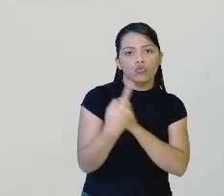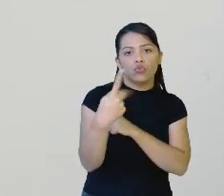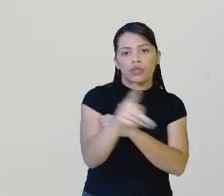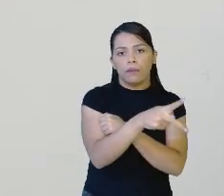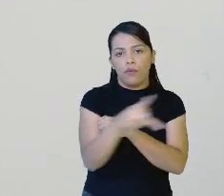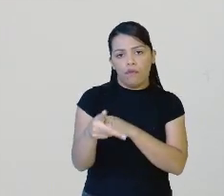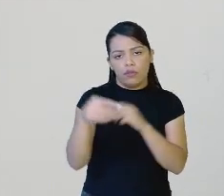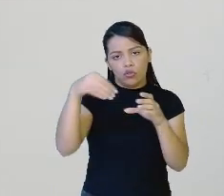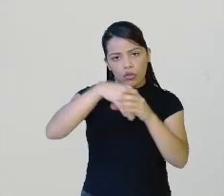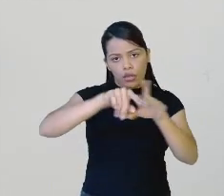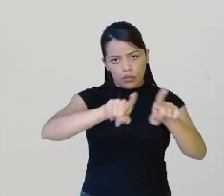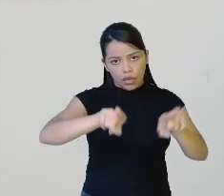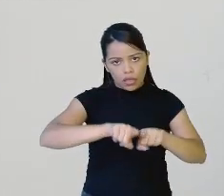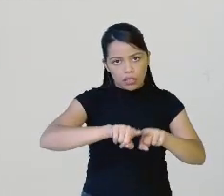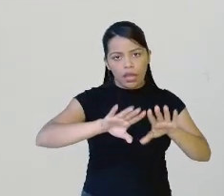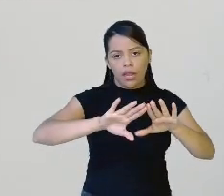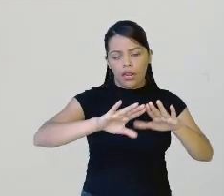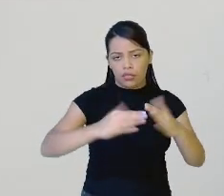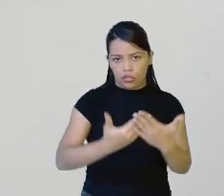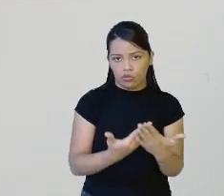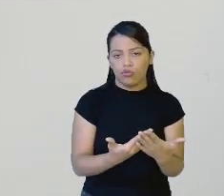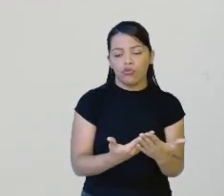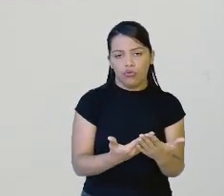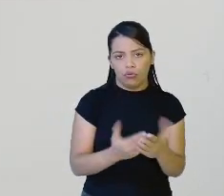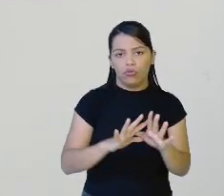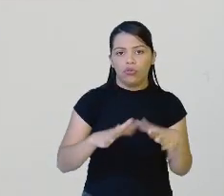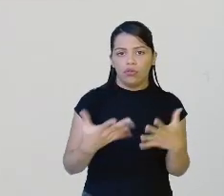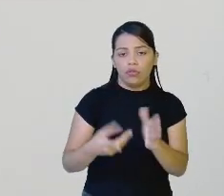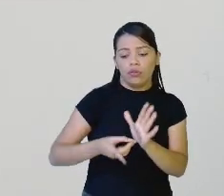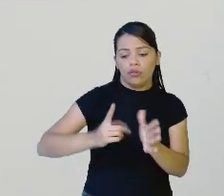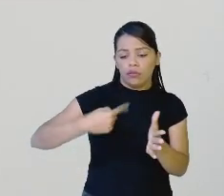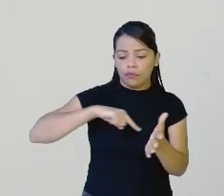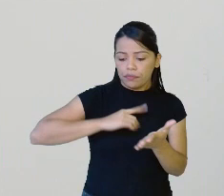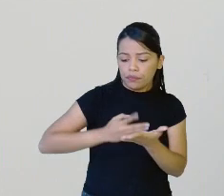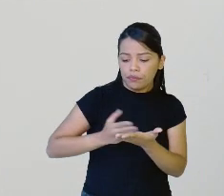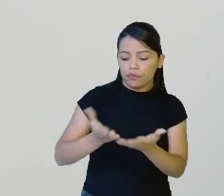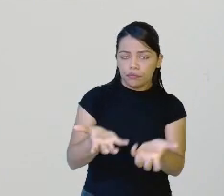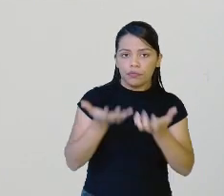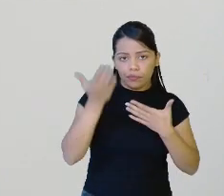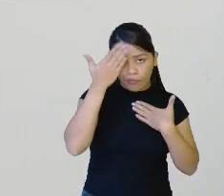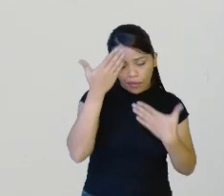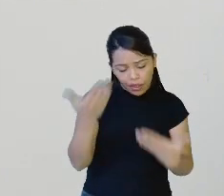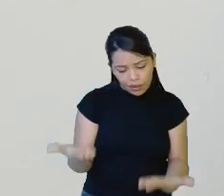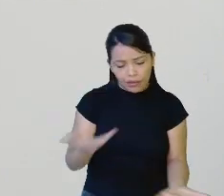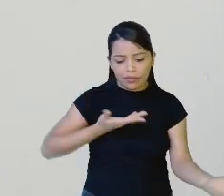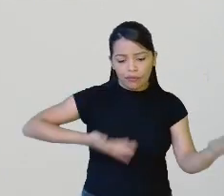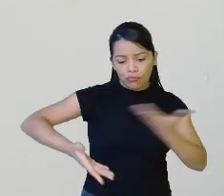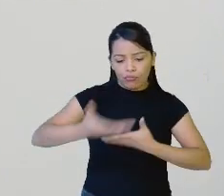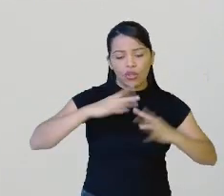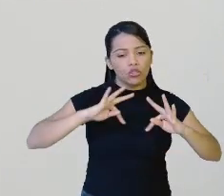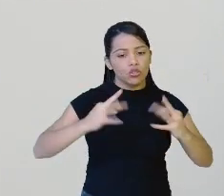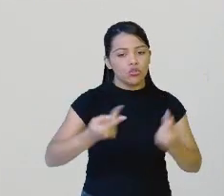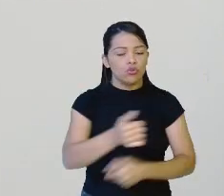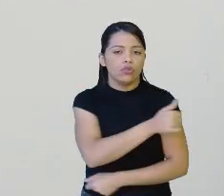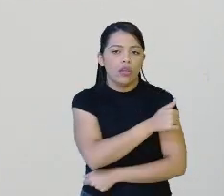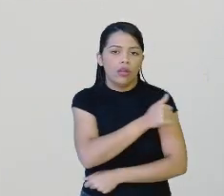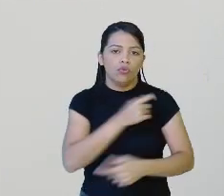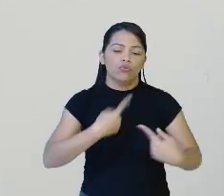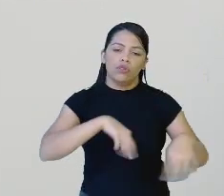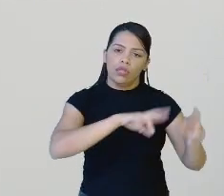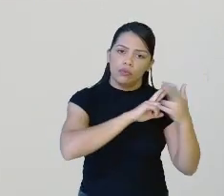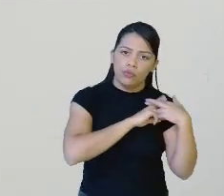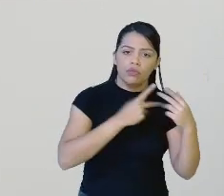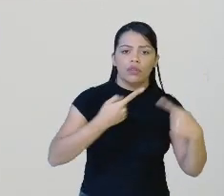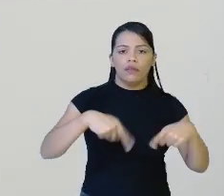eu quero muito agradecer a interação de todos os alunos, os responsáveis, os professores que